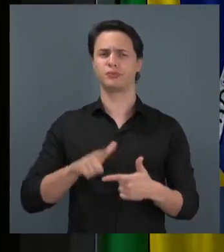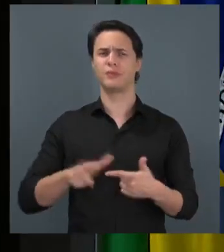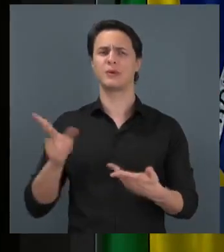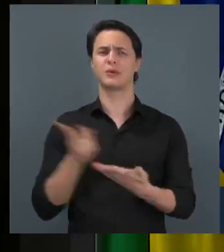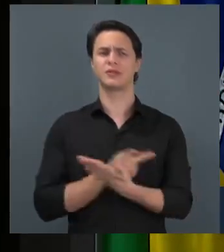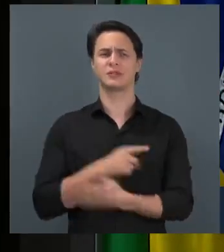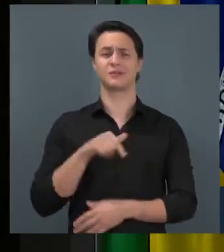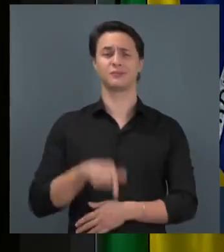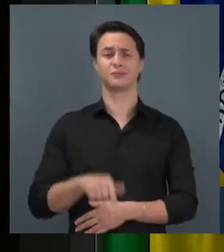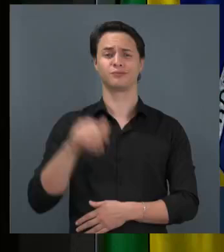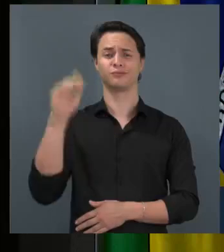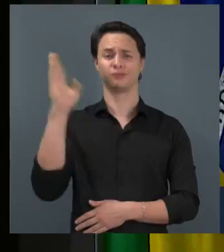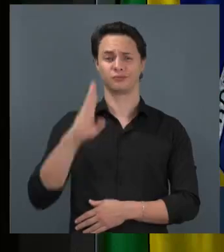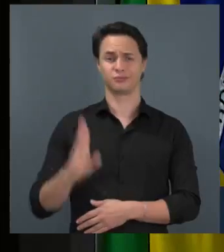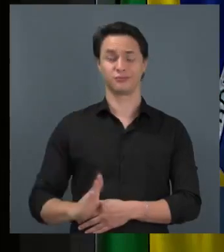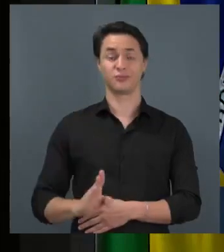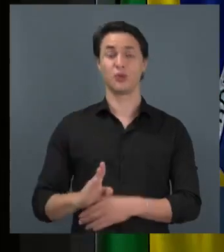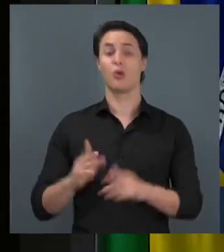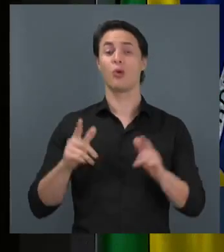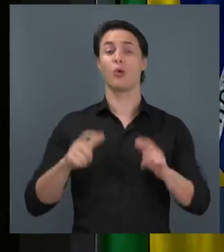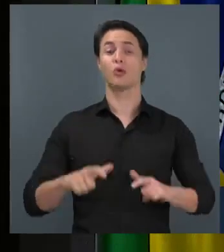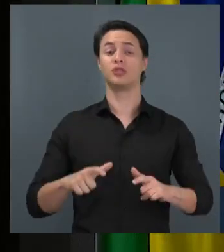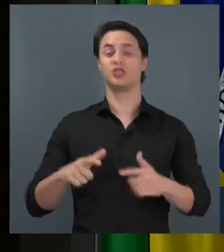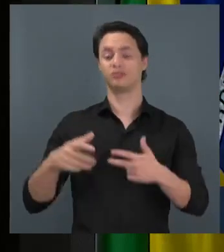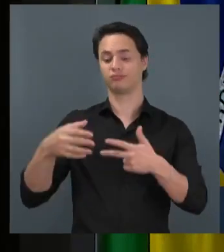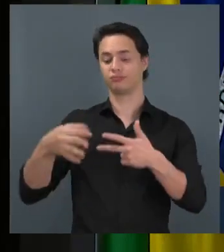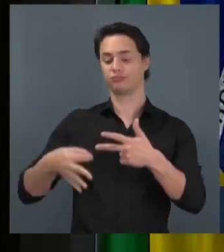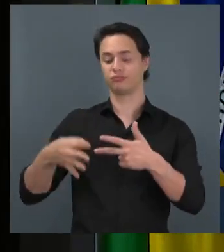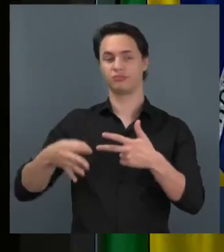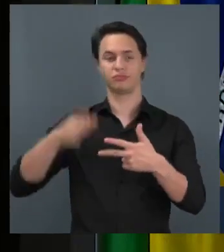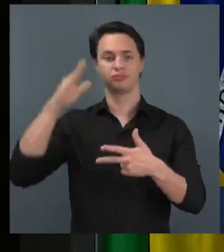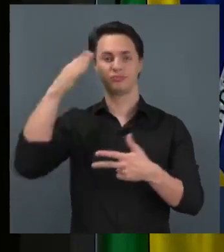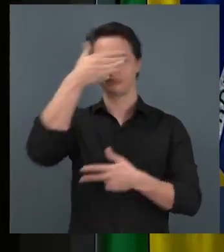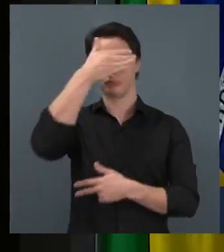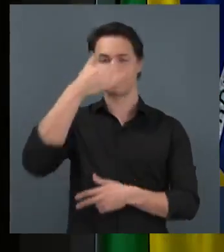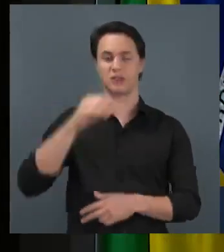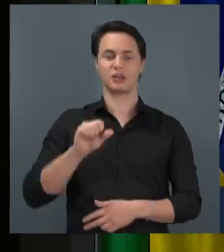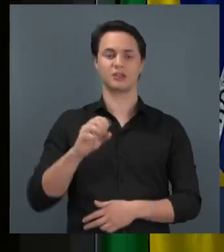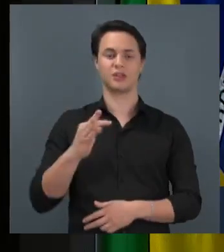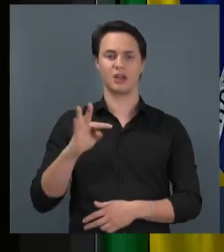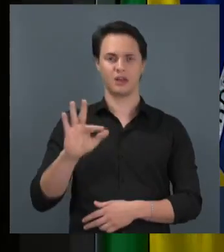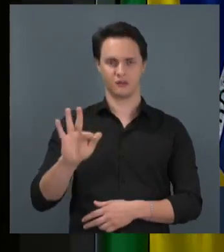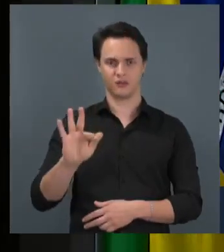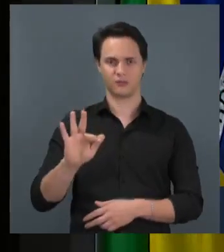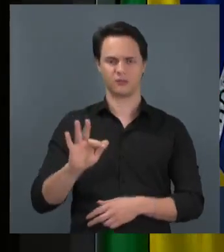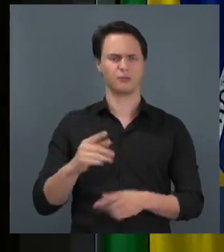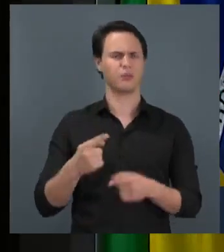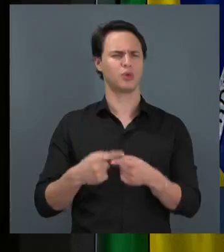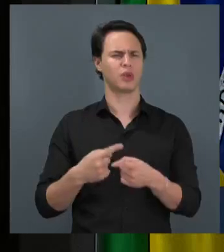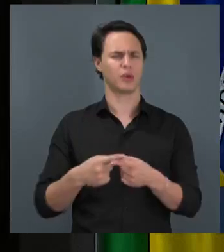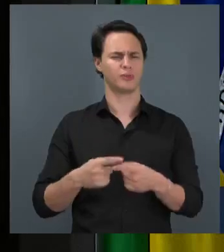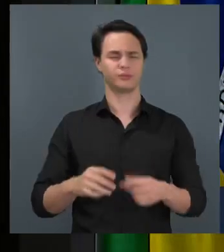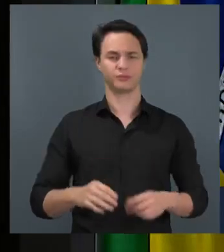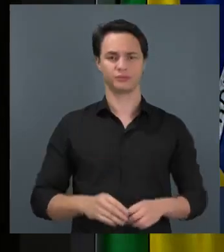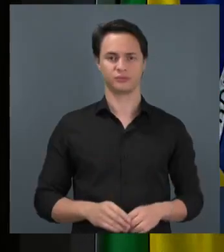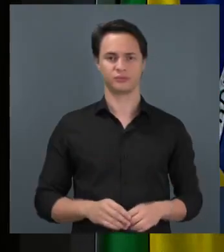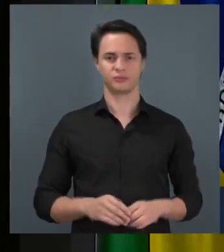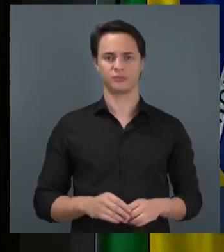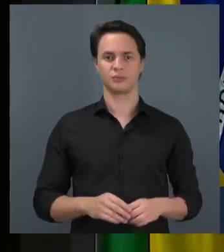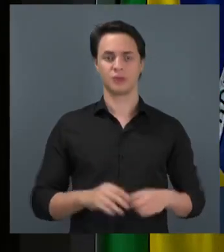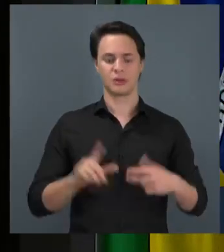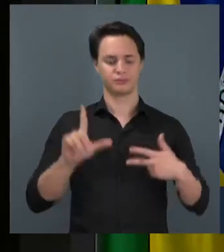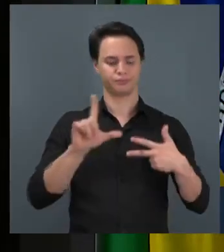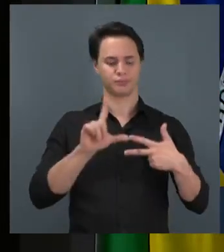STF, onde os senadores parlamentares, né, os